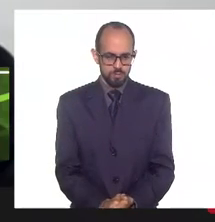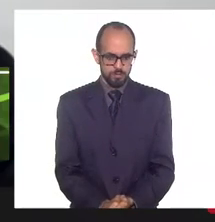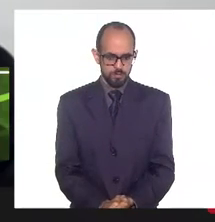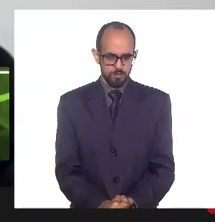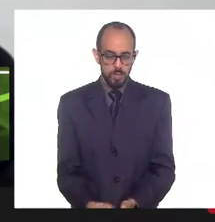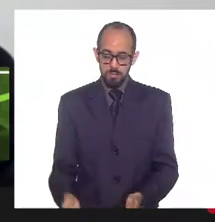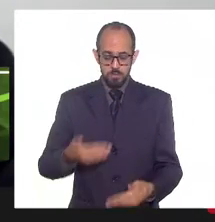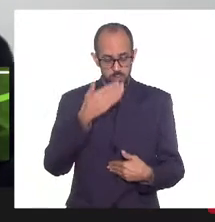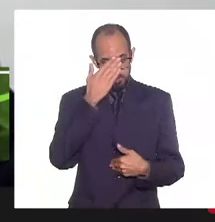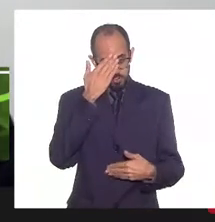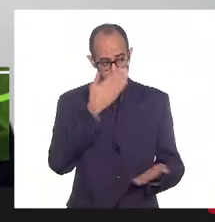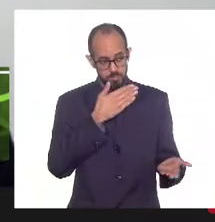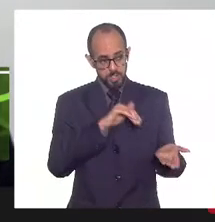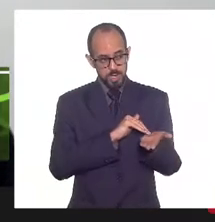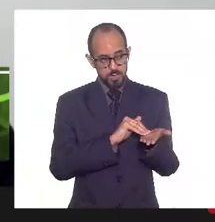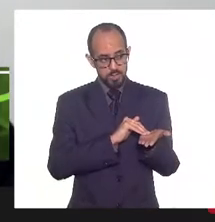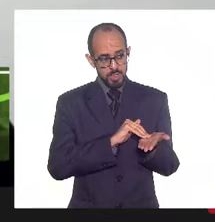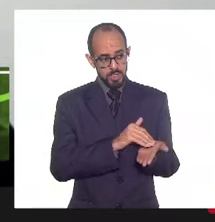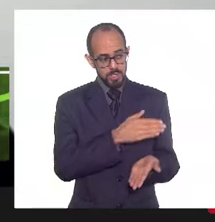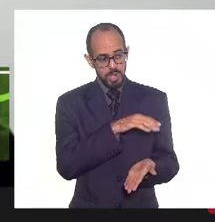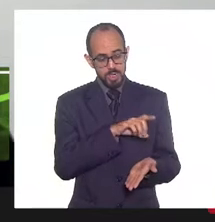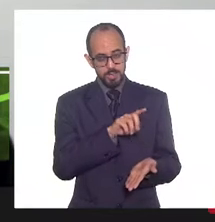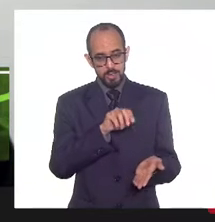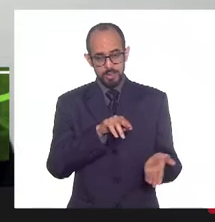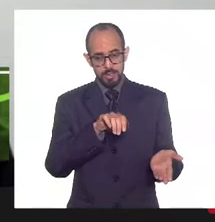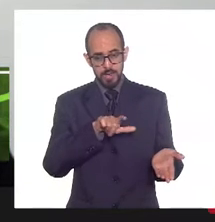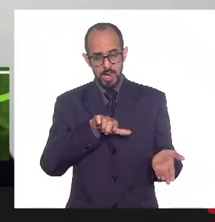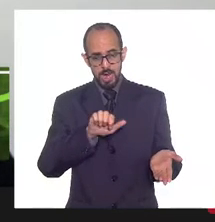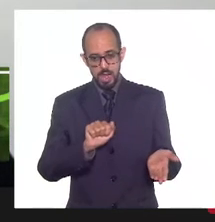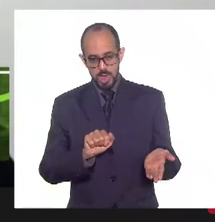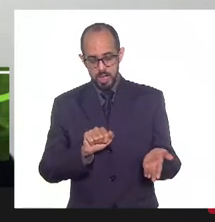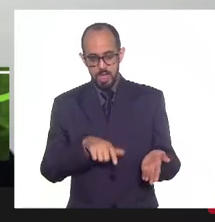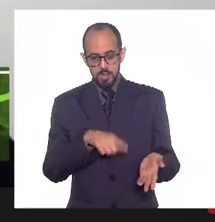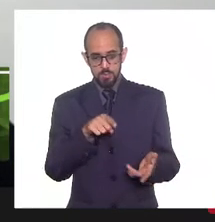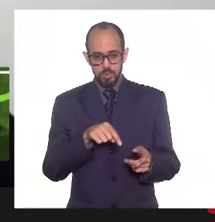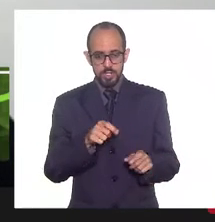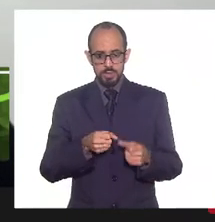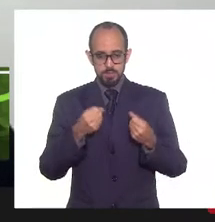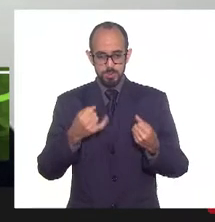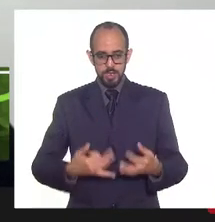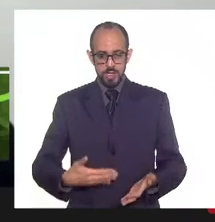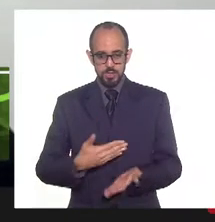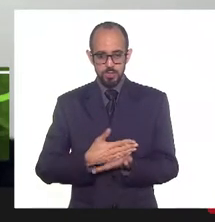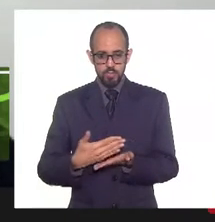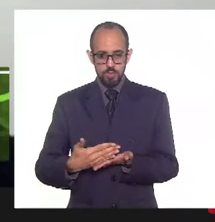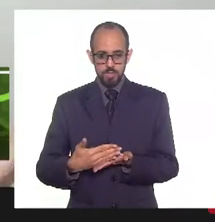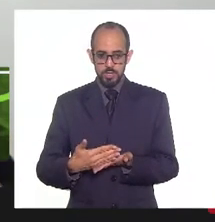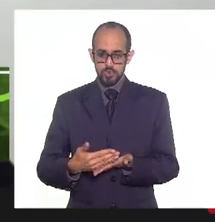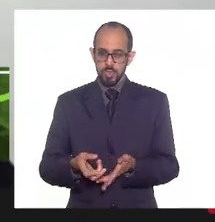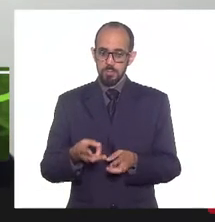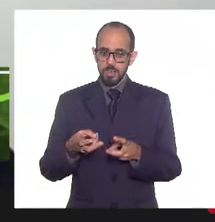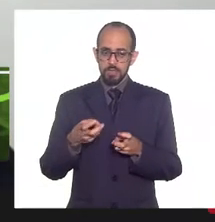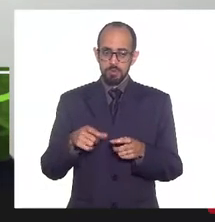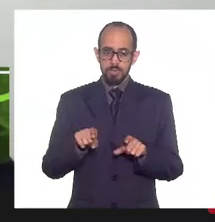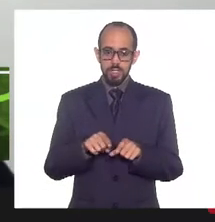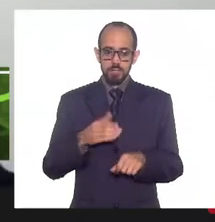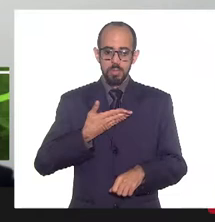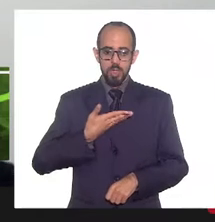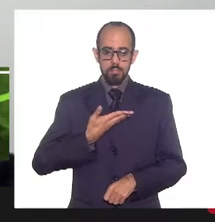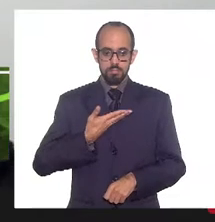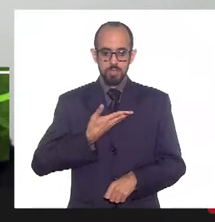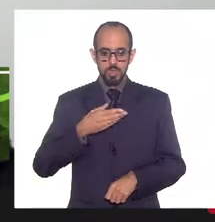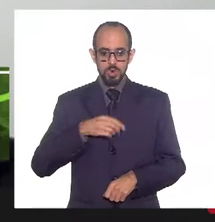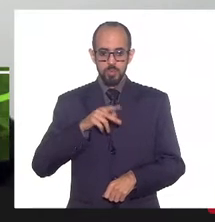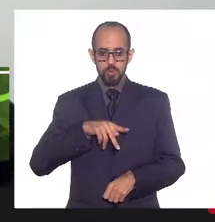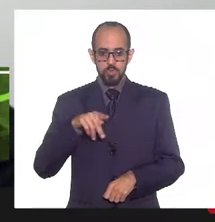obrigado secretária Daniela Barbos por essa exposição inicial já vi que está conosco aqui o meu querido amigo professor